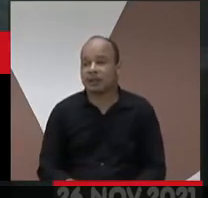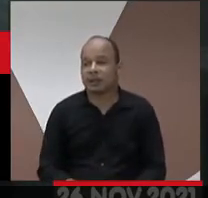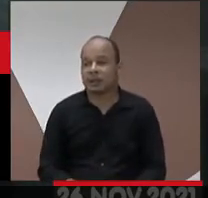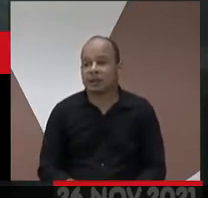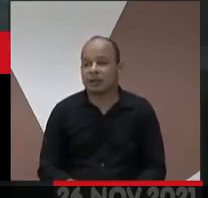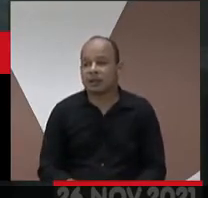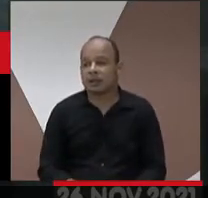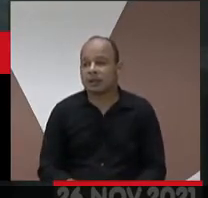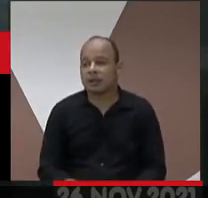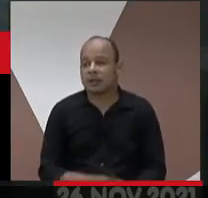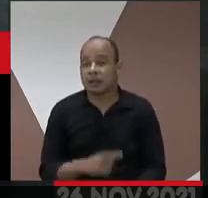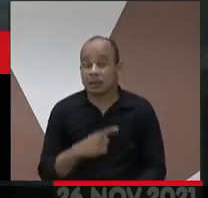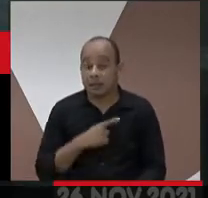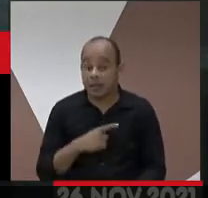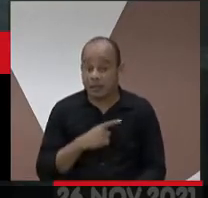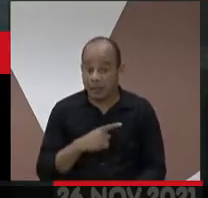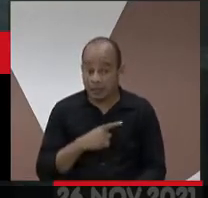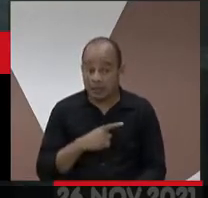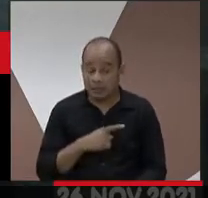é deles.